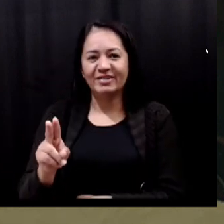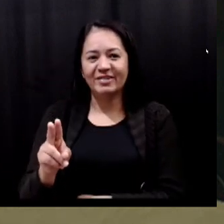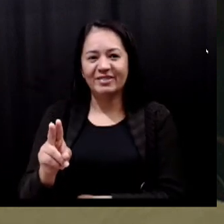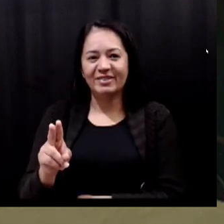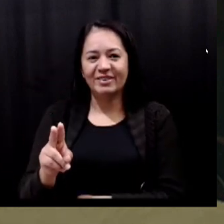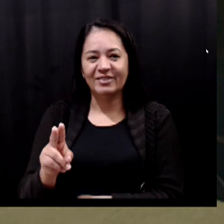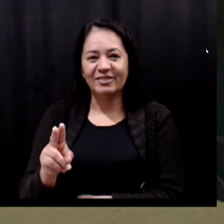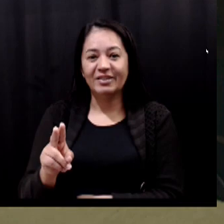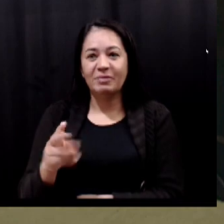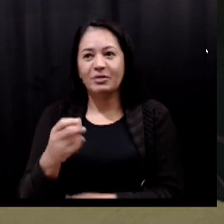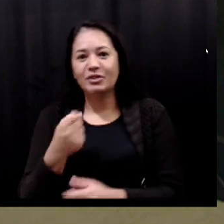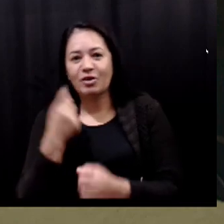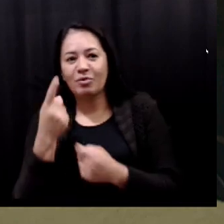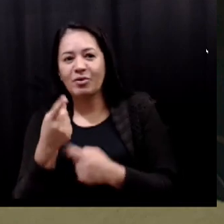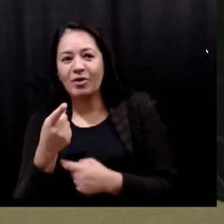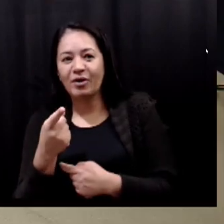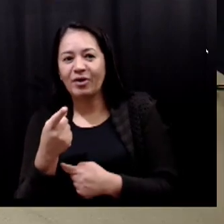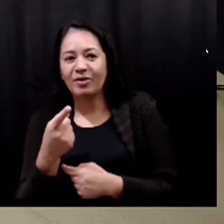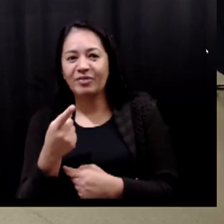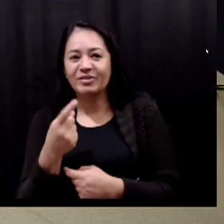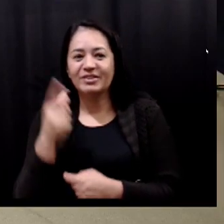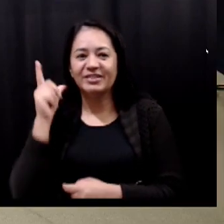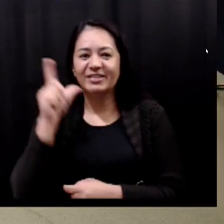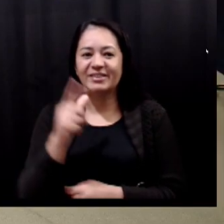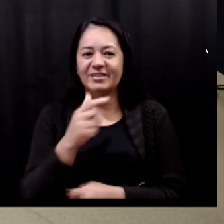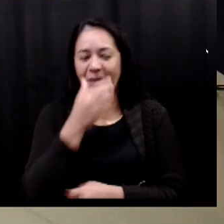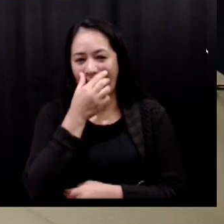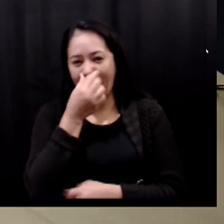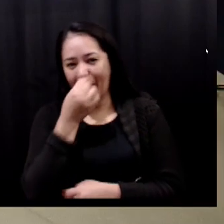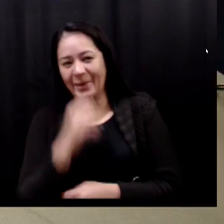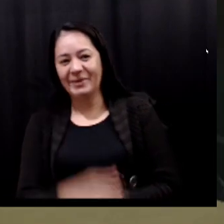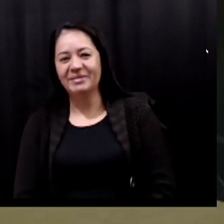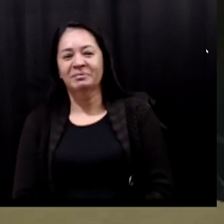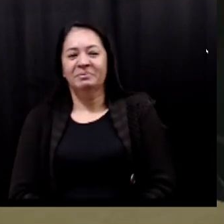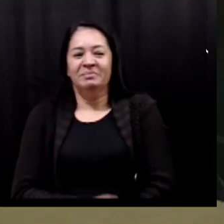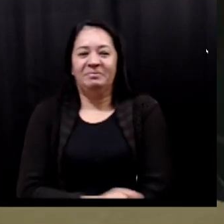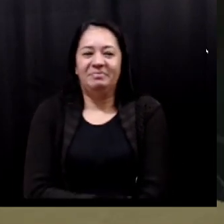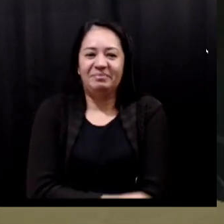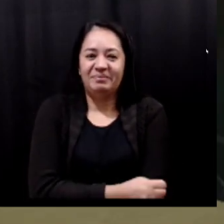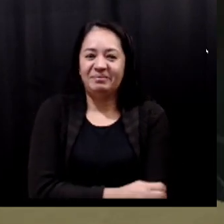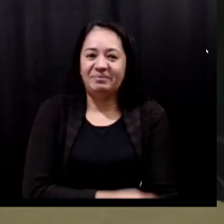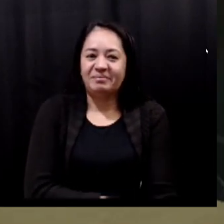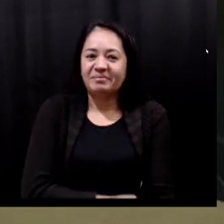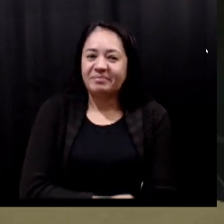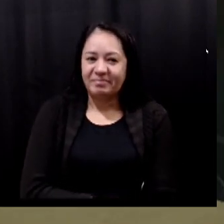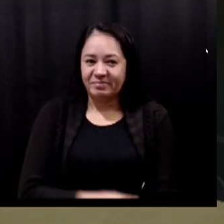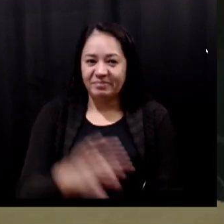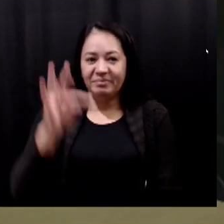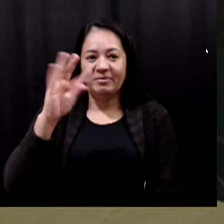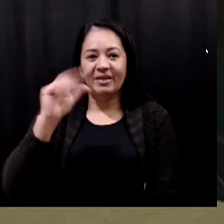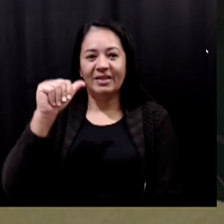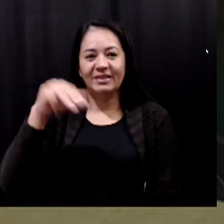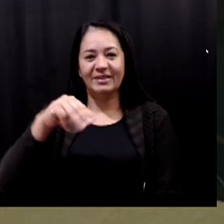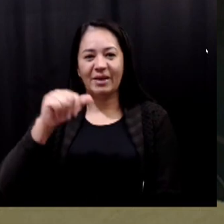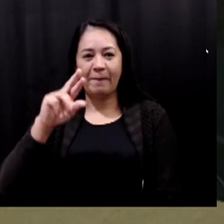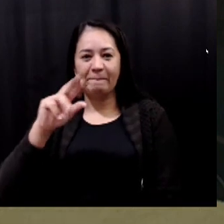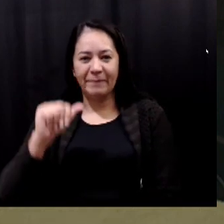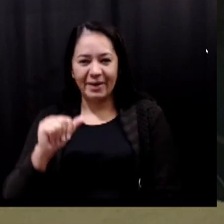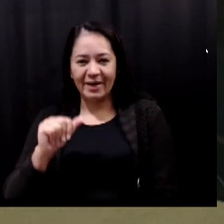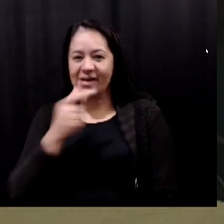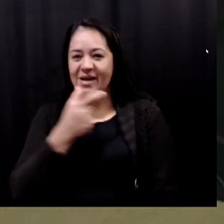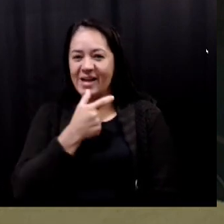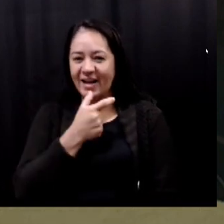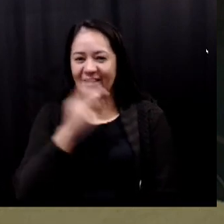você vai conseguir. Eu lembrei, fiz confusão. A Tâmara Schioser. Agora sim.